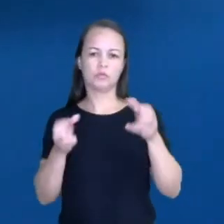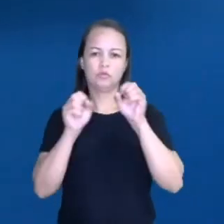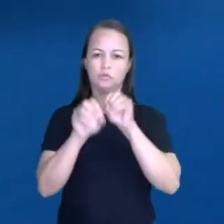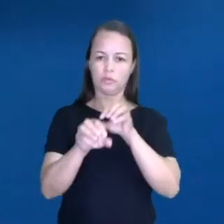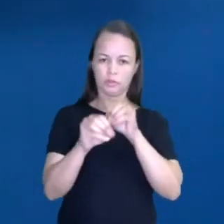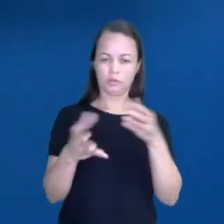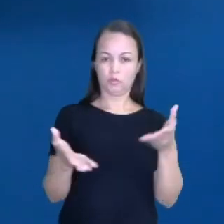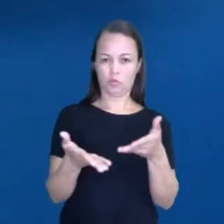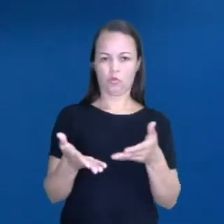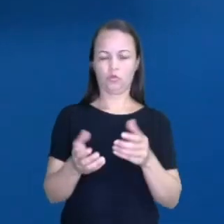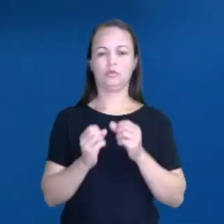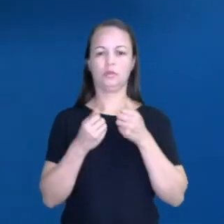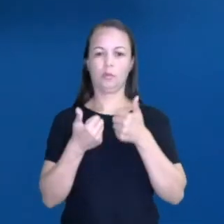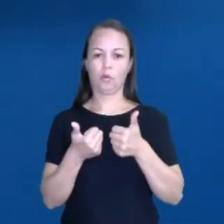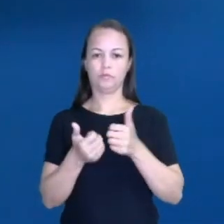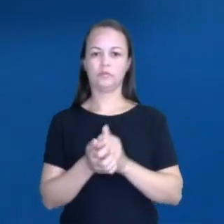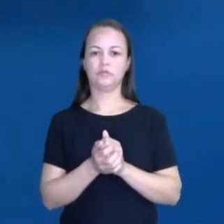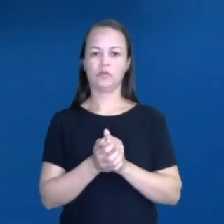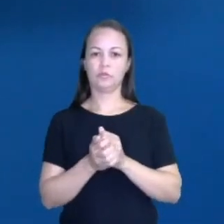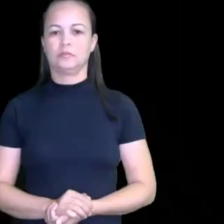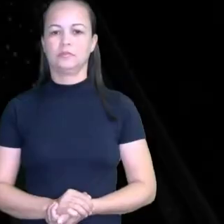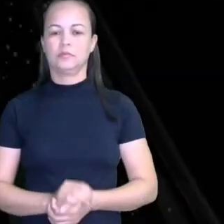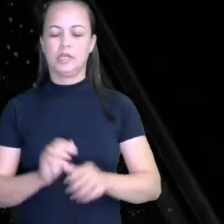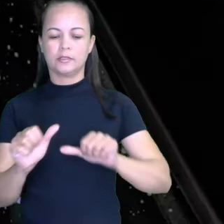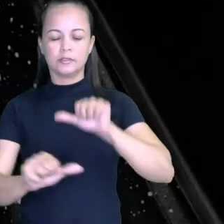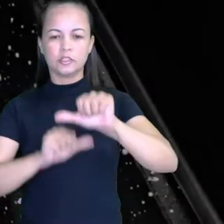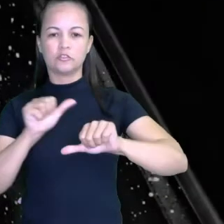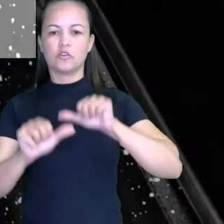assunto. Tá bom? Vamos lá? Vamos assistir o vídeo?